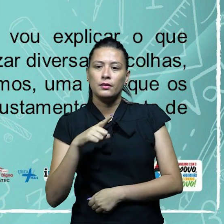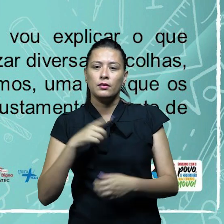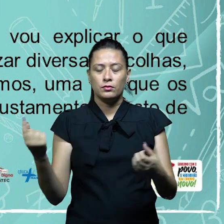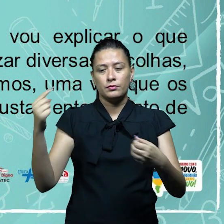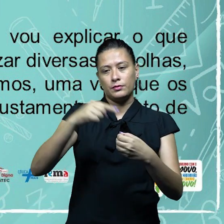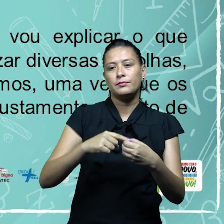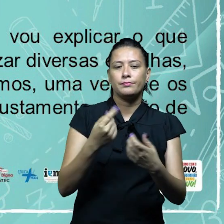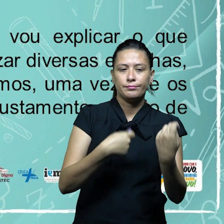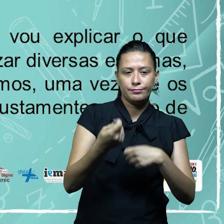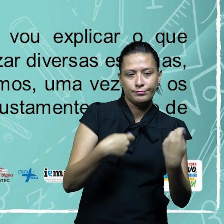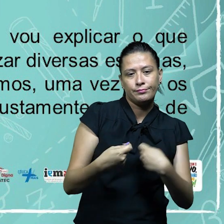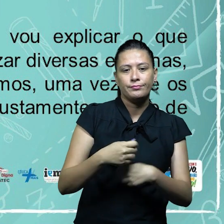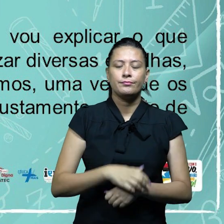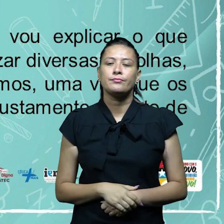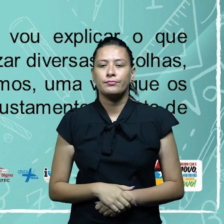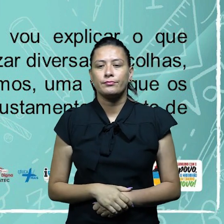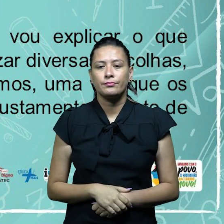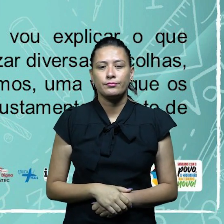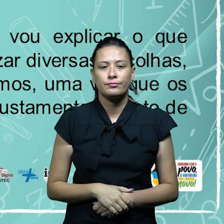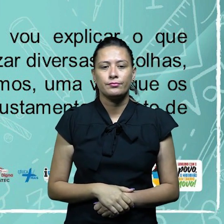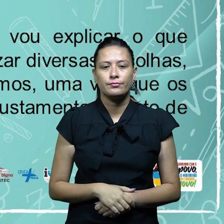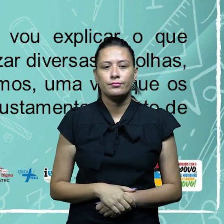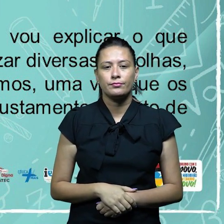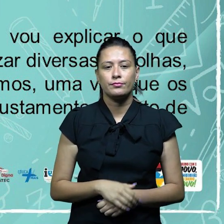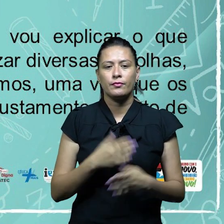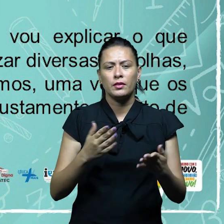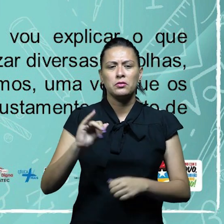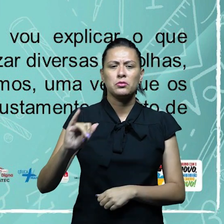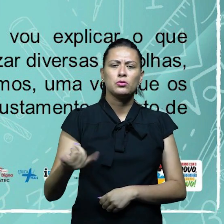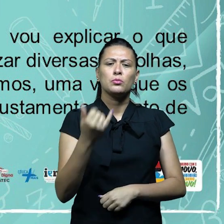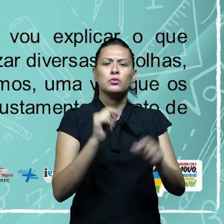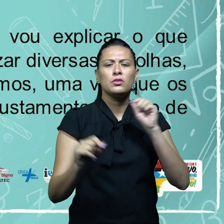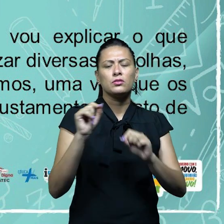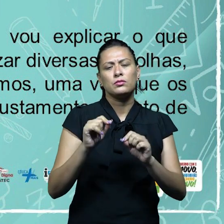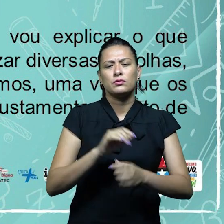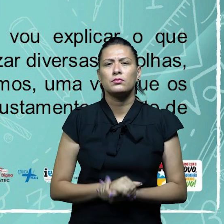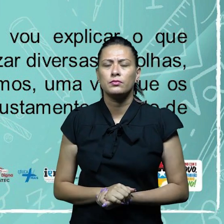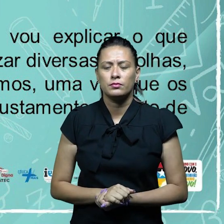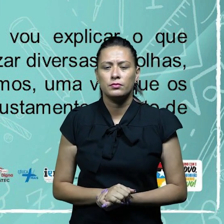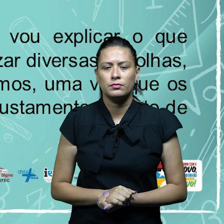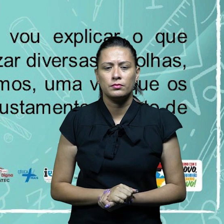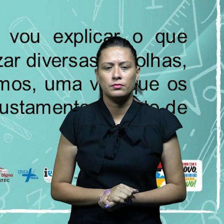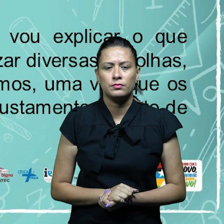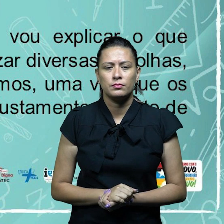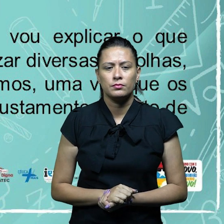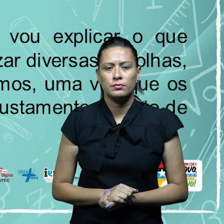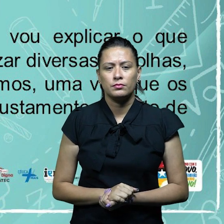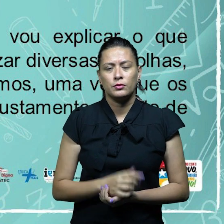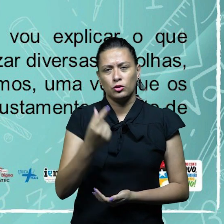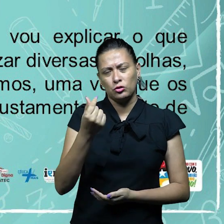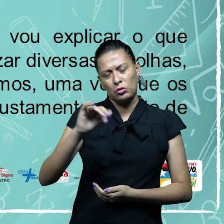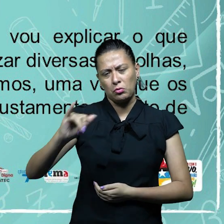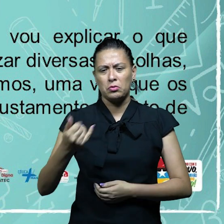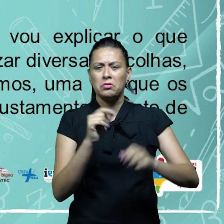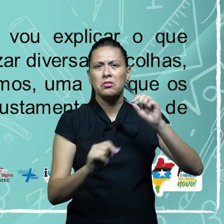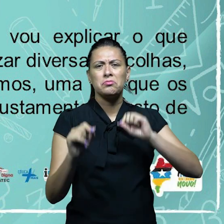que vence esse custo de oportunidade? Ó, para quem não está familiarizado com esse termo, vou explicar o que são esses custos de